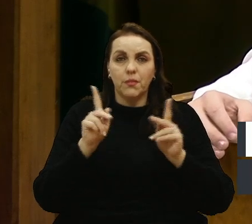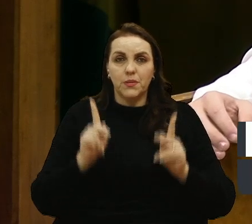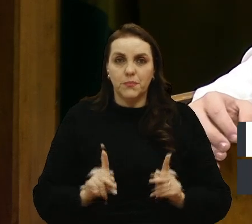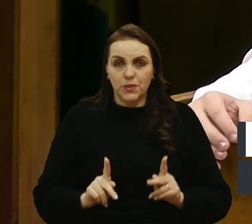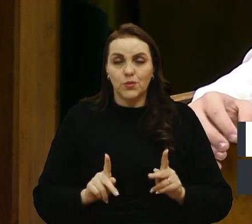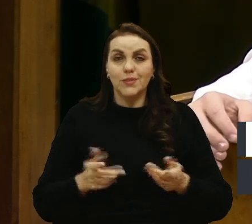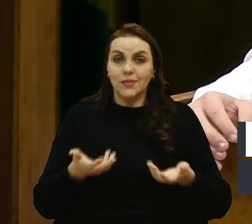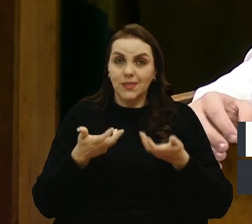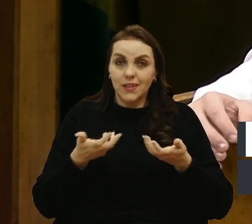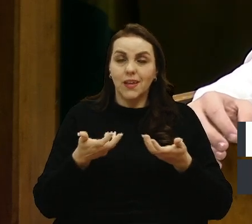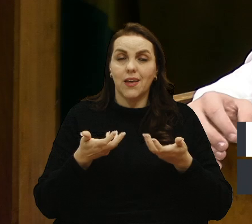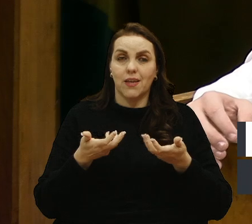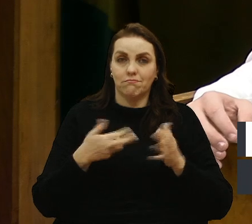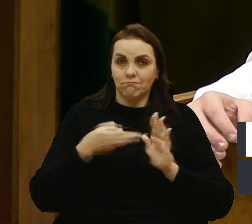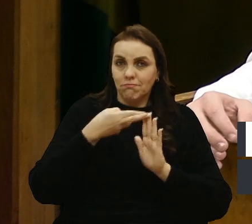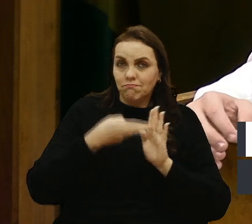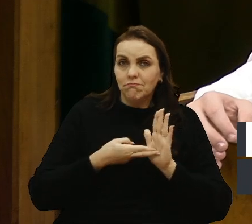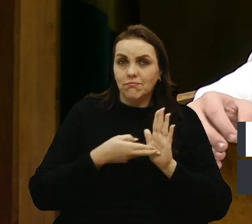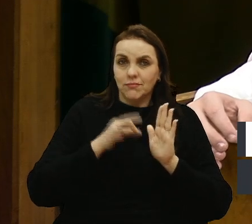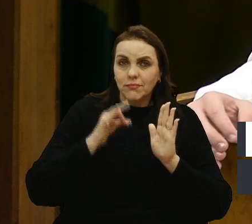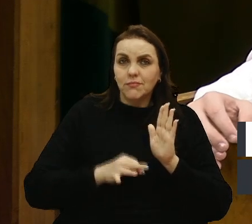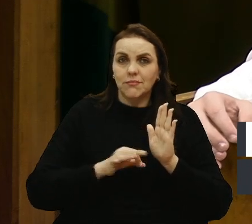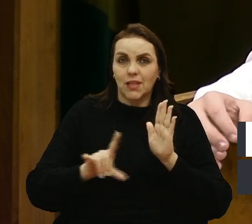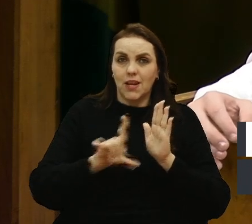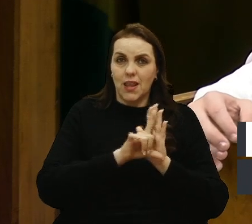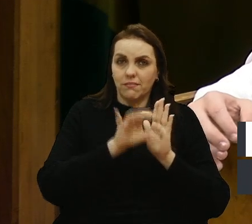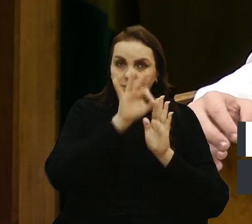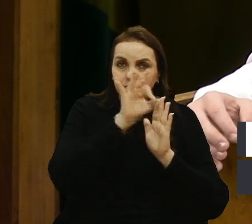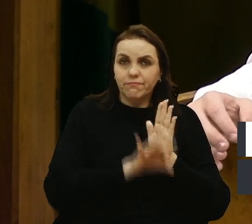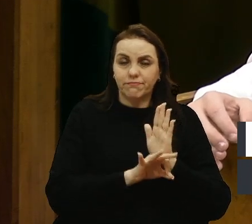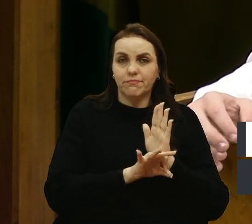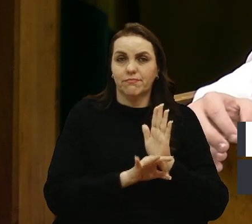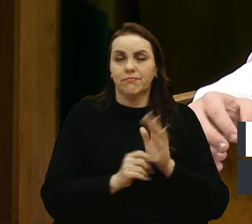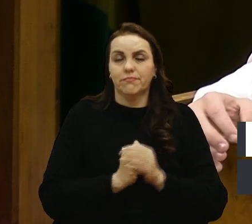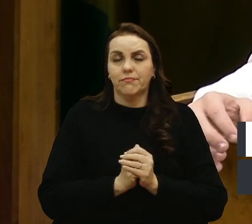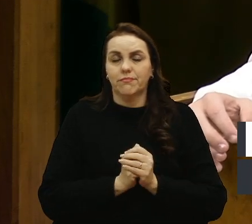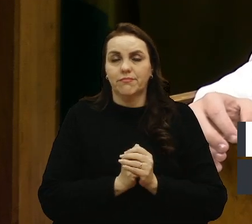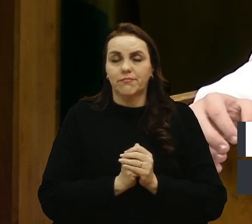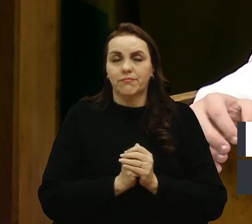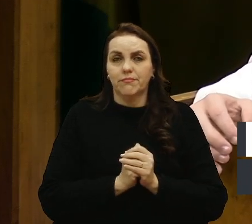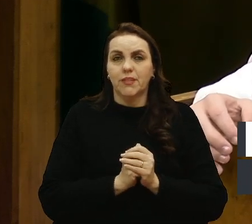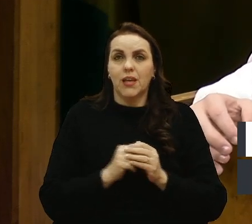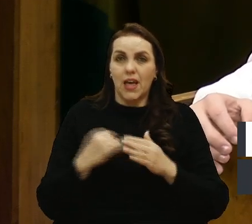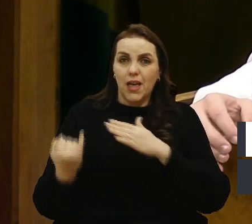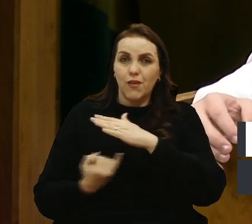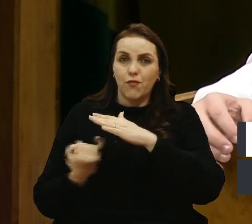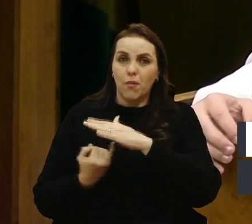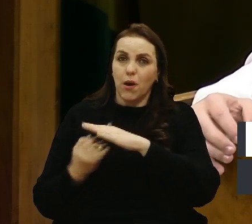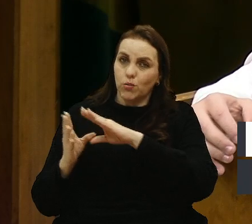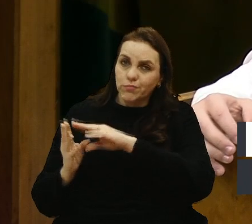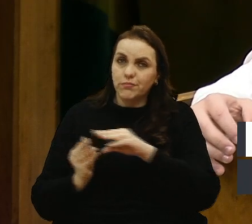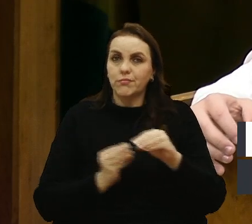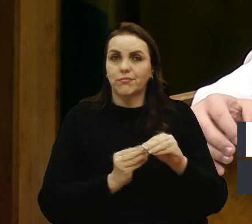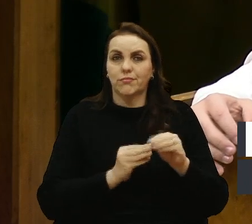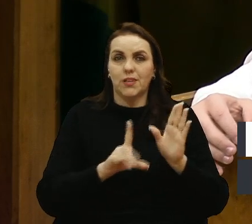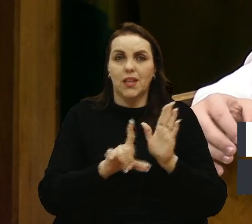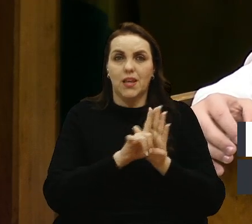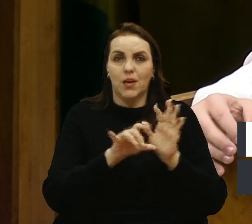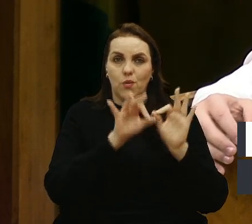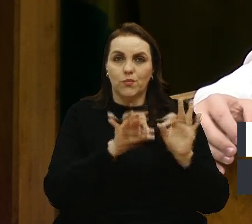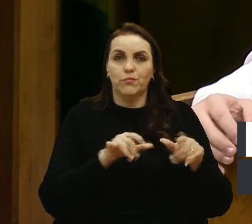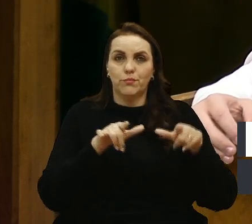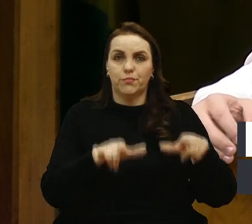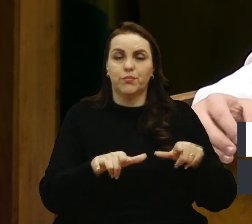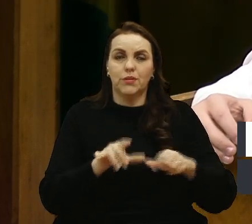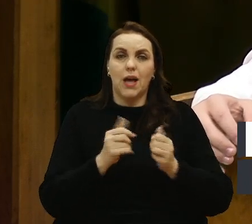que queiram se regularizar, sair da informalidade e que construam de forma legal, acompanhados de um engenheiro, de um arquiteto